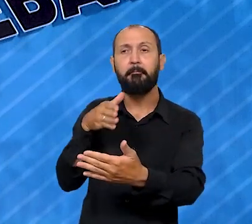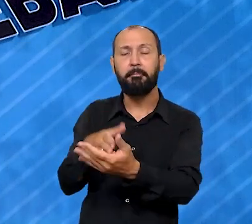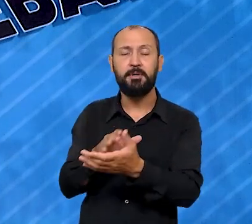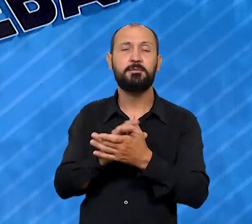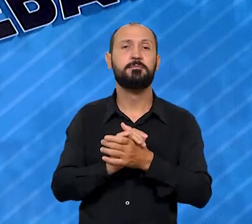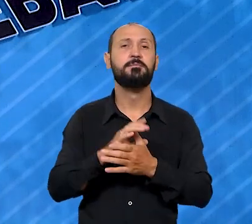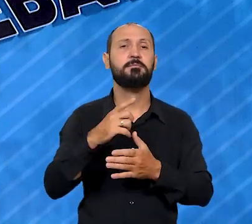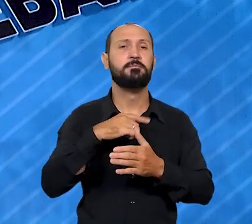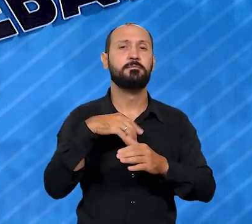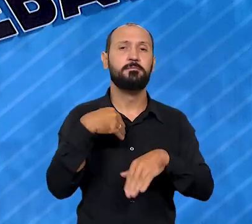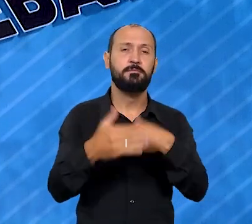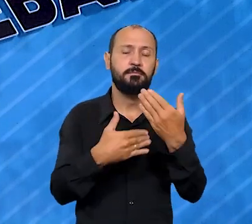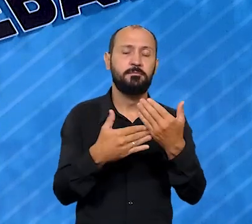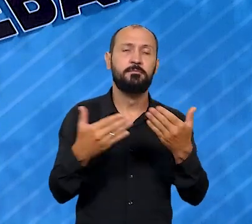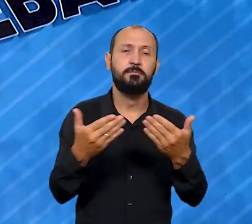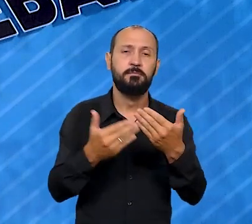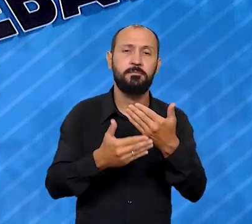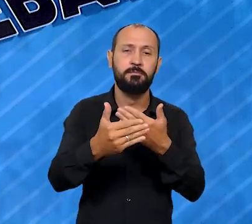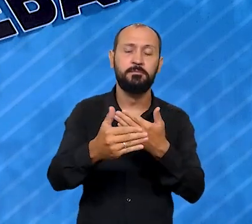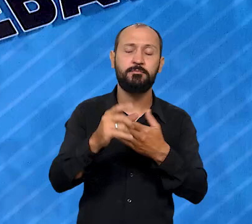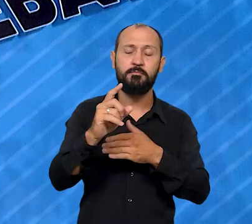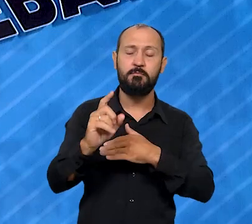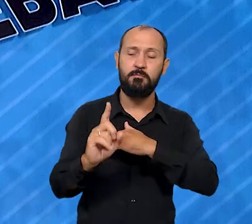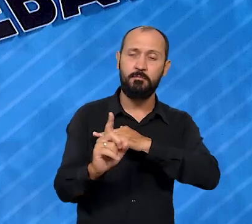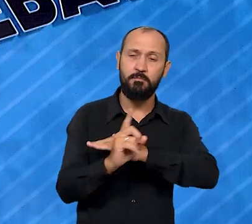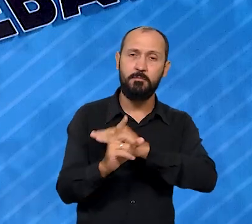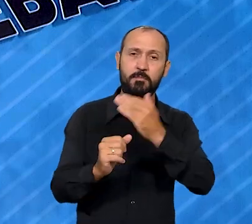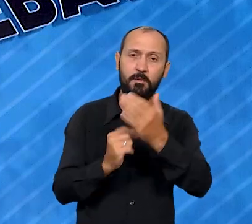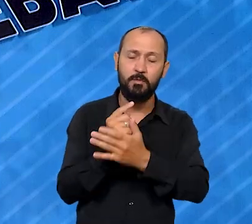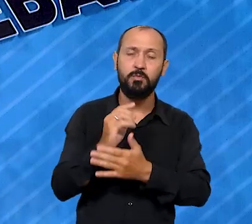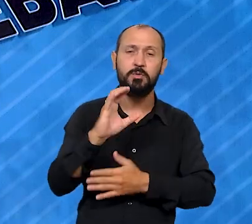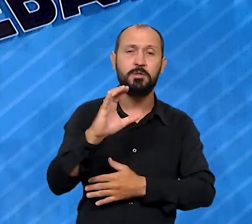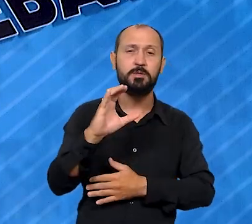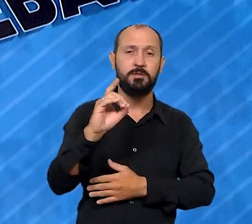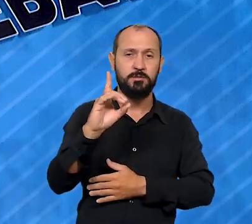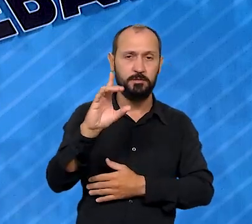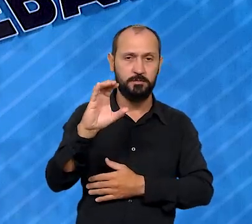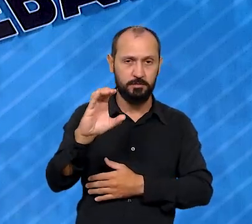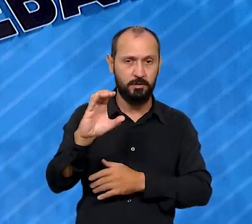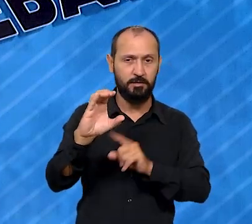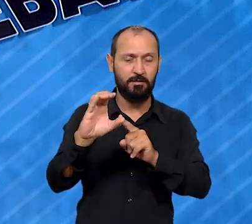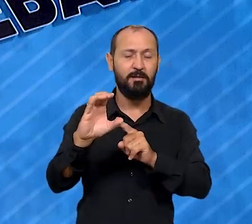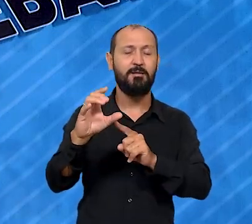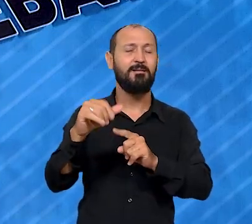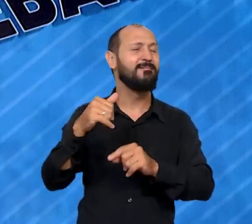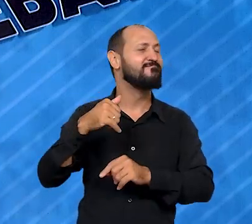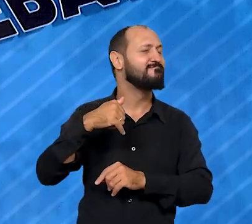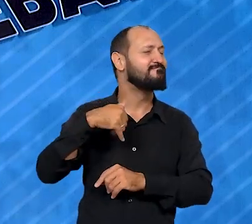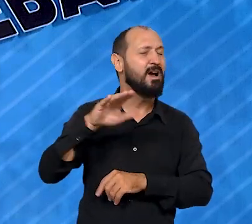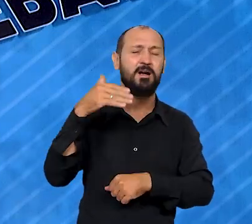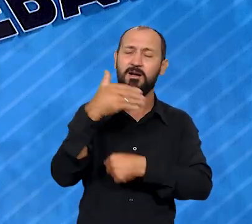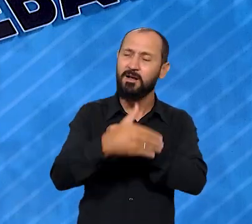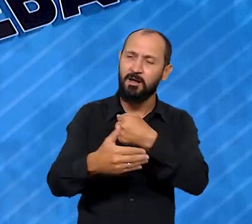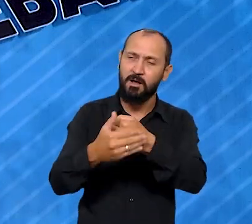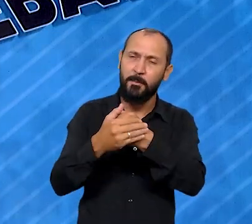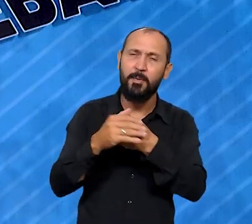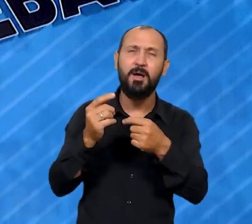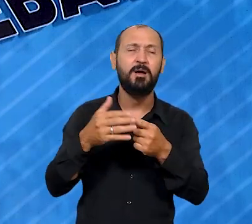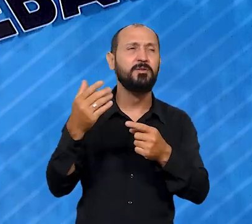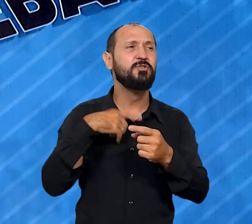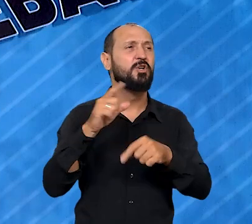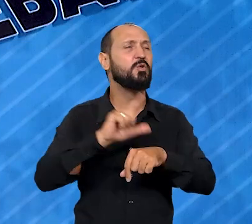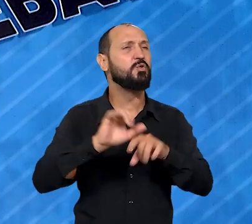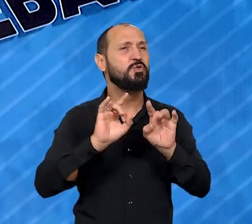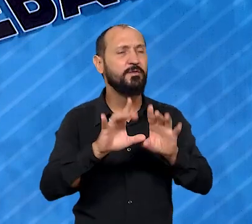Então, de maior progresso que a gente tem a princípio de defesa do consumidor é o próprio Código de Defesa do Consumidor, porque anteriormente a gente tinha o